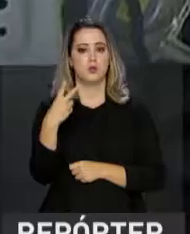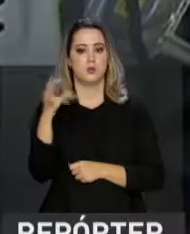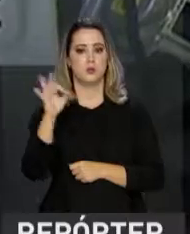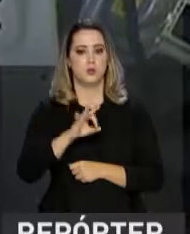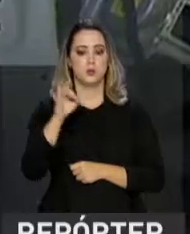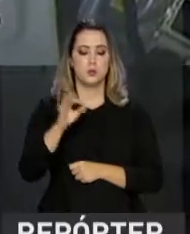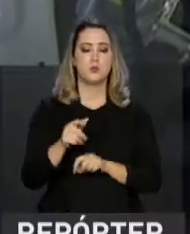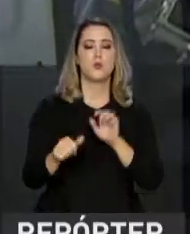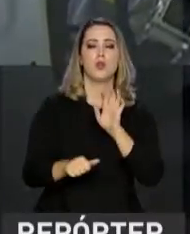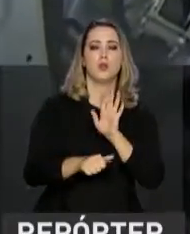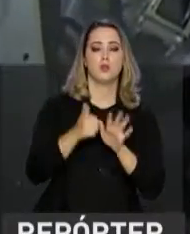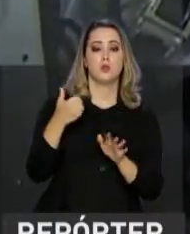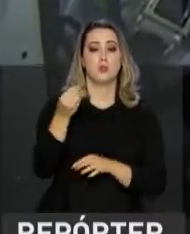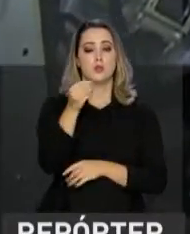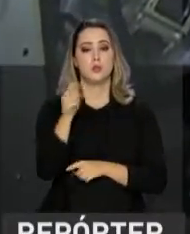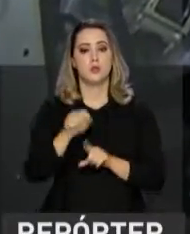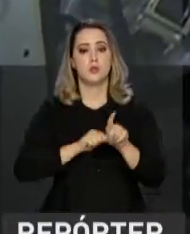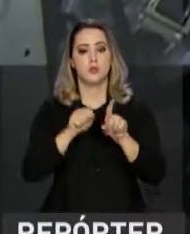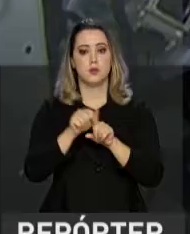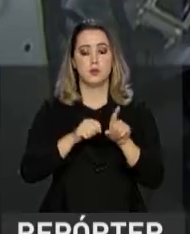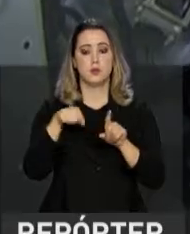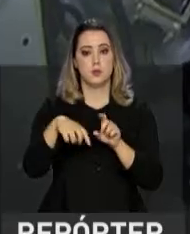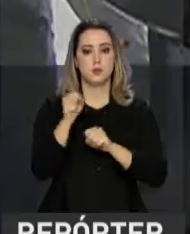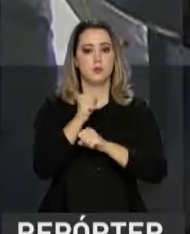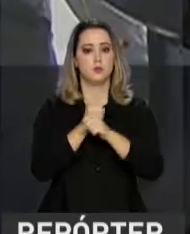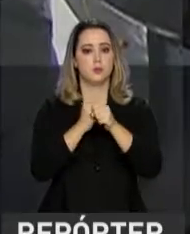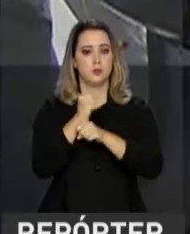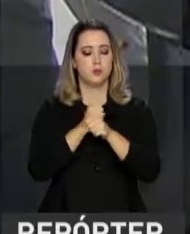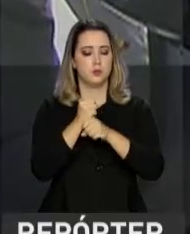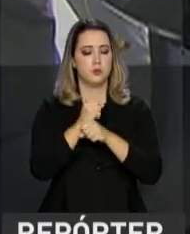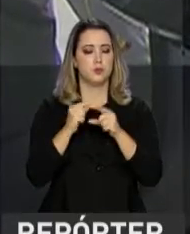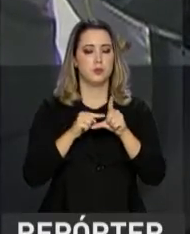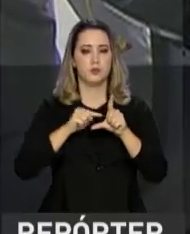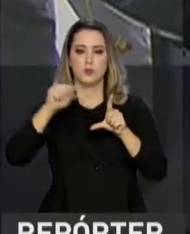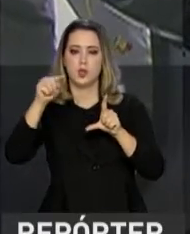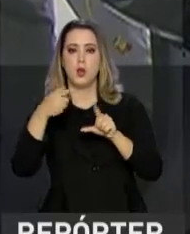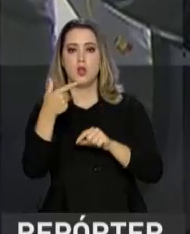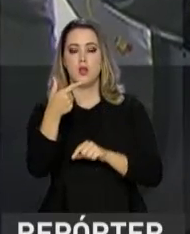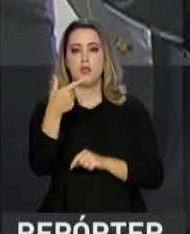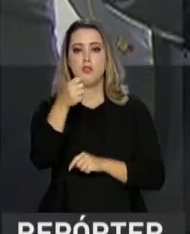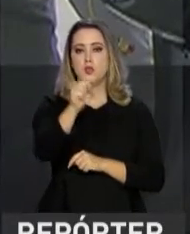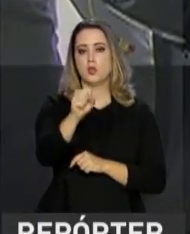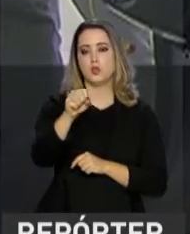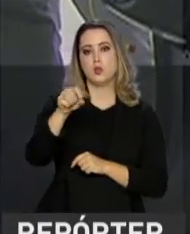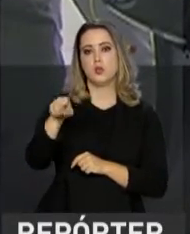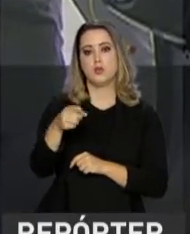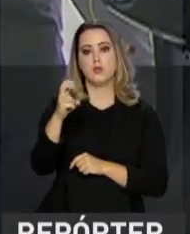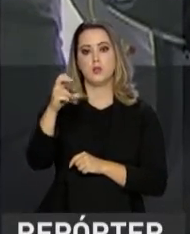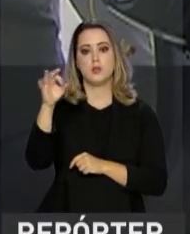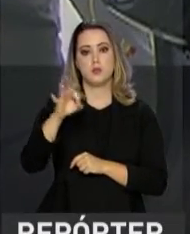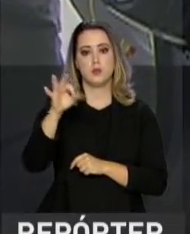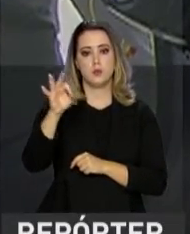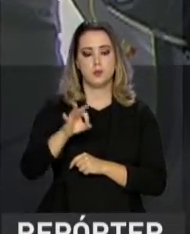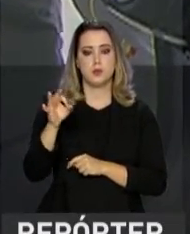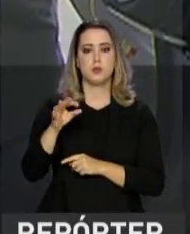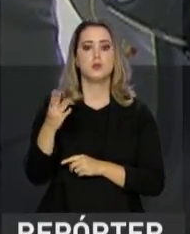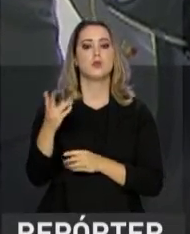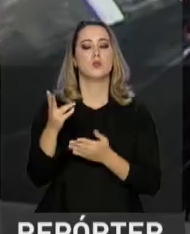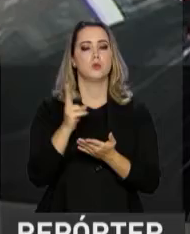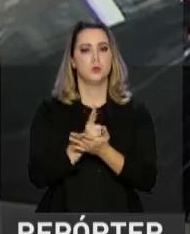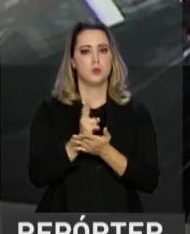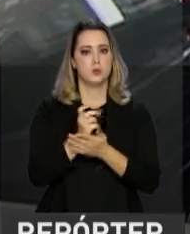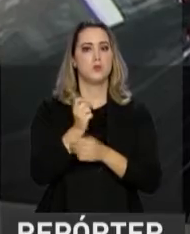nos primeiros dez meses de 2007 a alta de 28 e meio por cento em relação ao mesmo período do ano passado